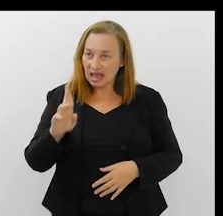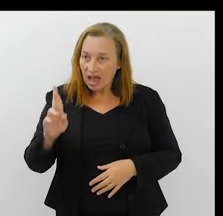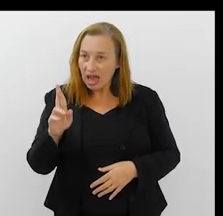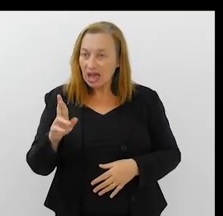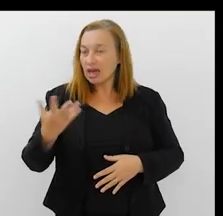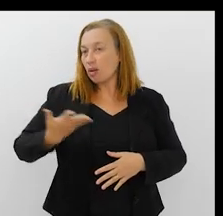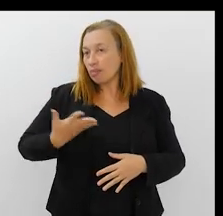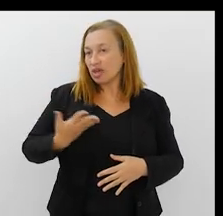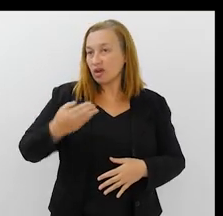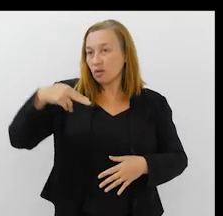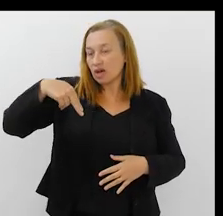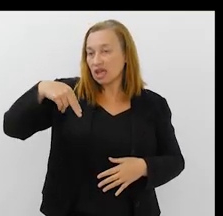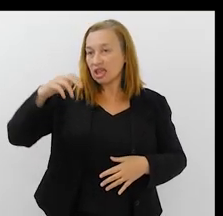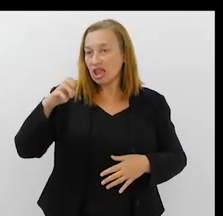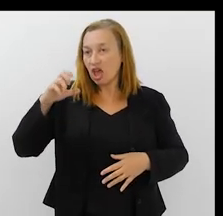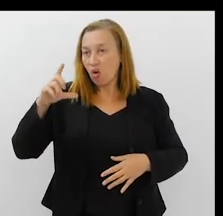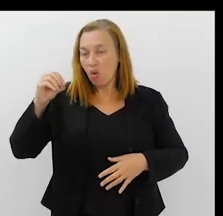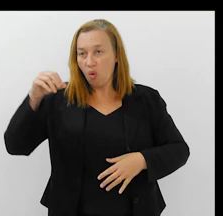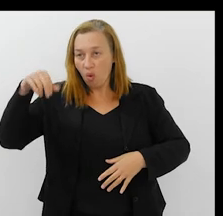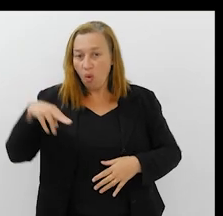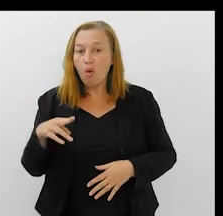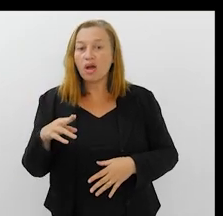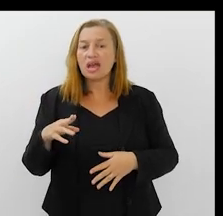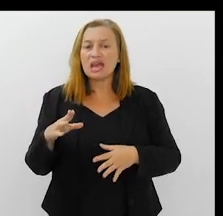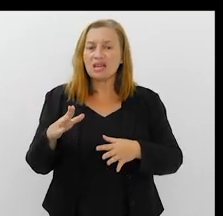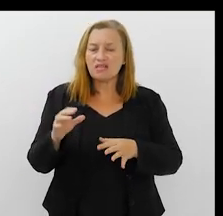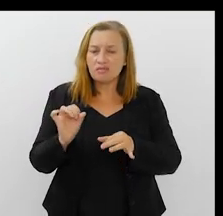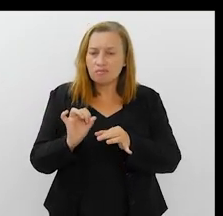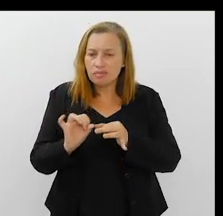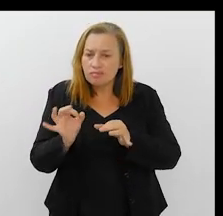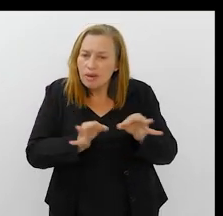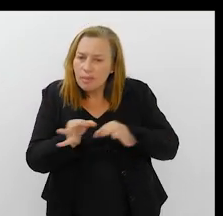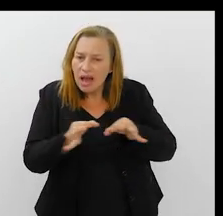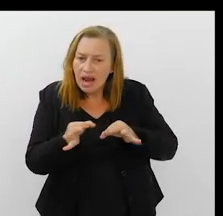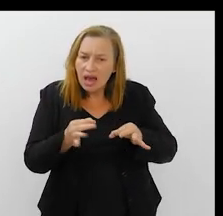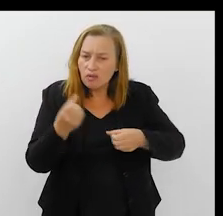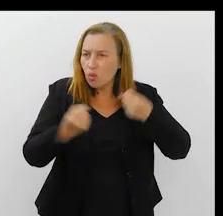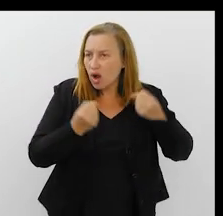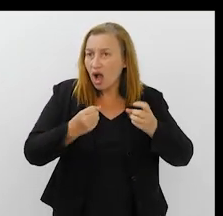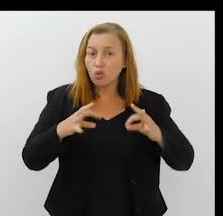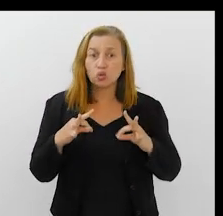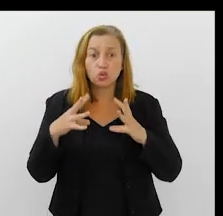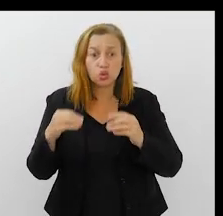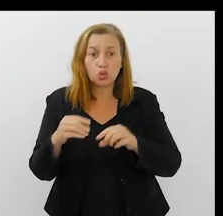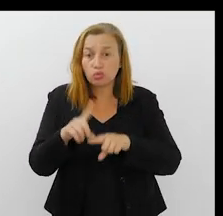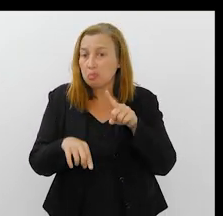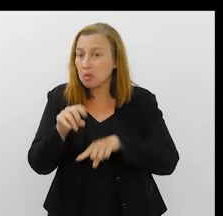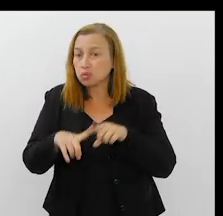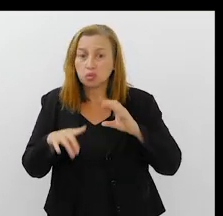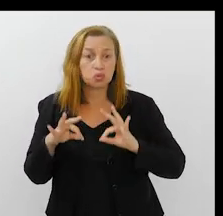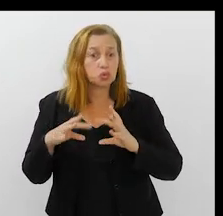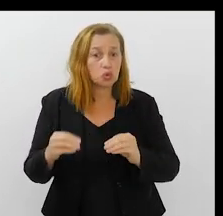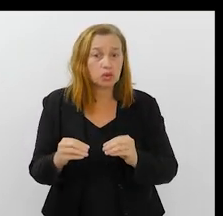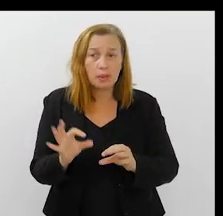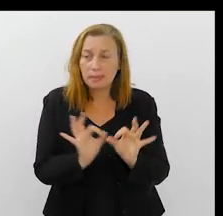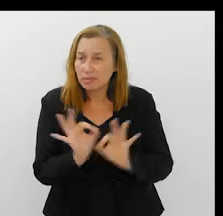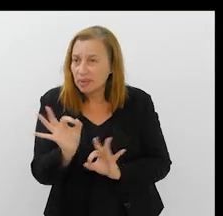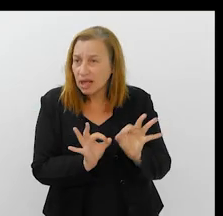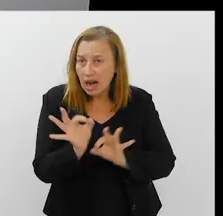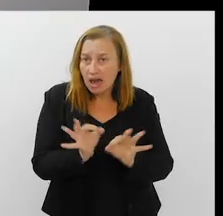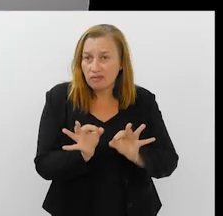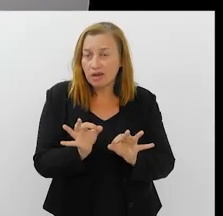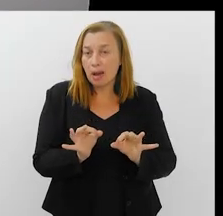Neon, o Snar tinha uma competência absurda, porque ele fazia o carro todo, ele tinha peças de reposição para o carro todo.